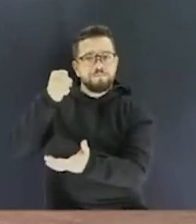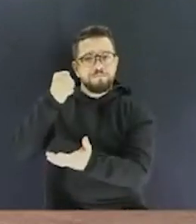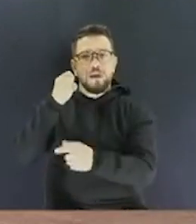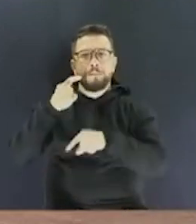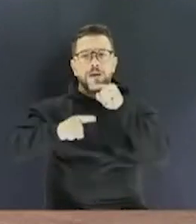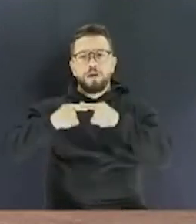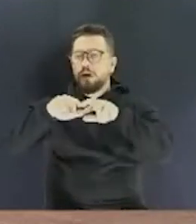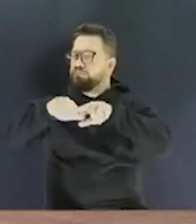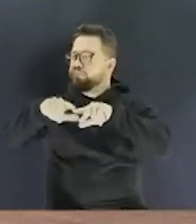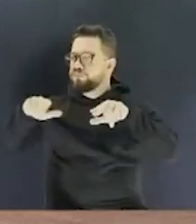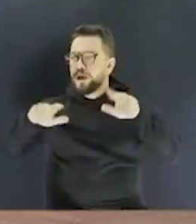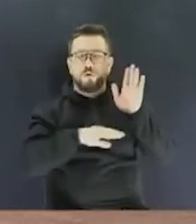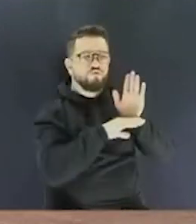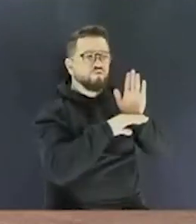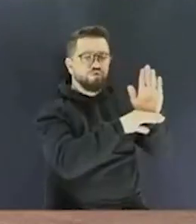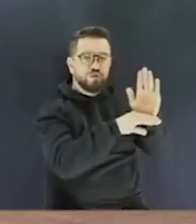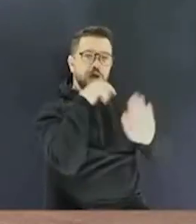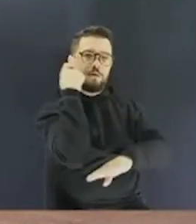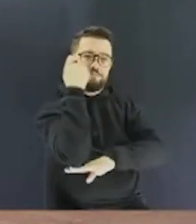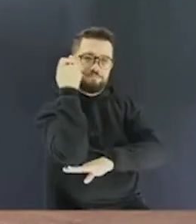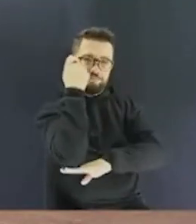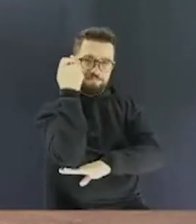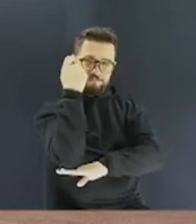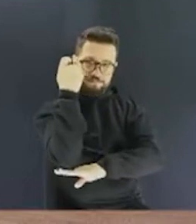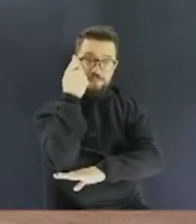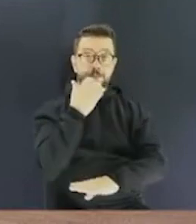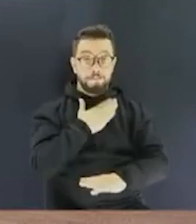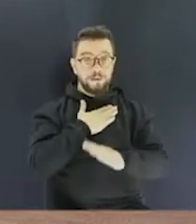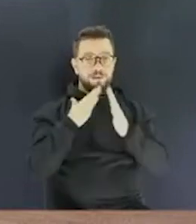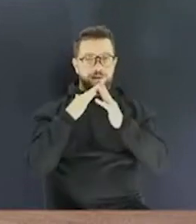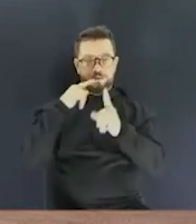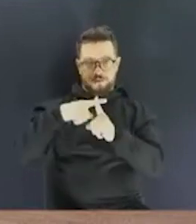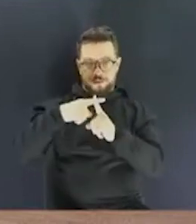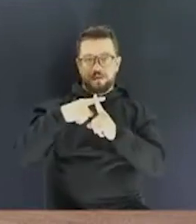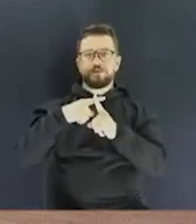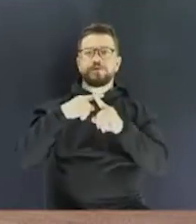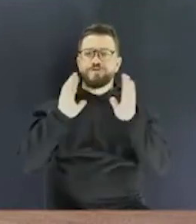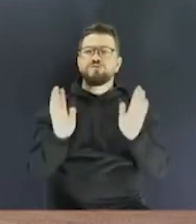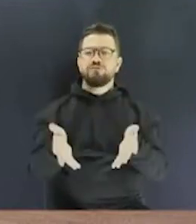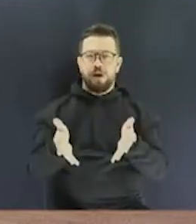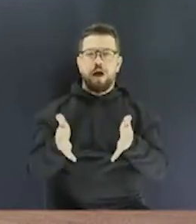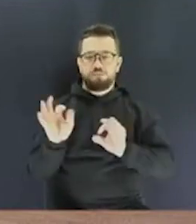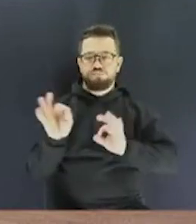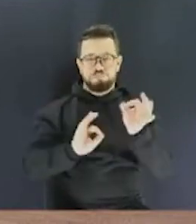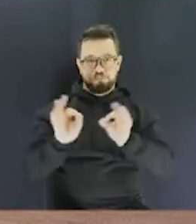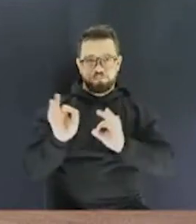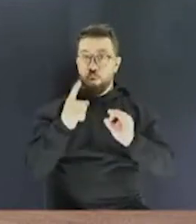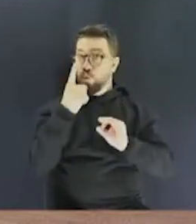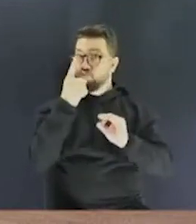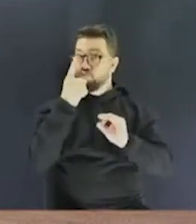Nós, Igreja do Brasil para Cristo, e junto com outras igrejas, enviamos para o Rio Grande do Sul já um caminhão, e